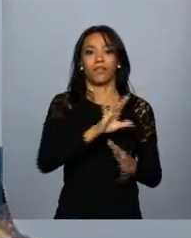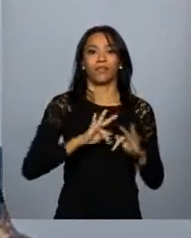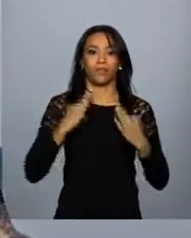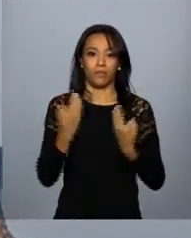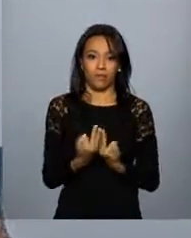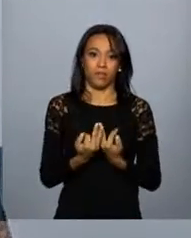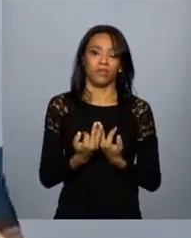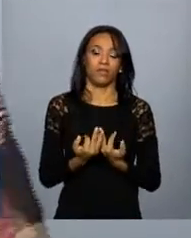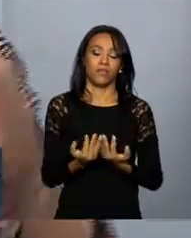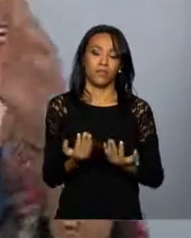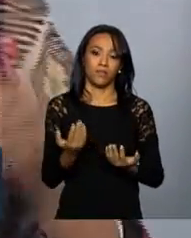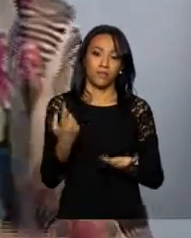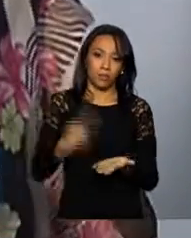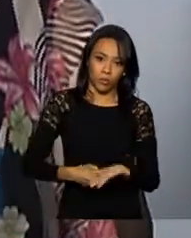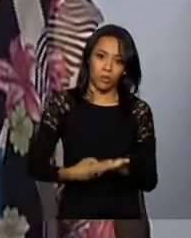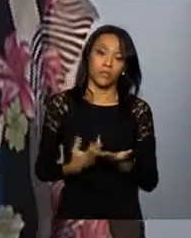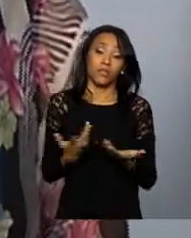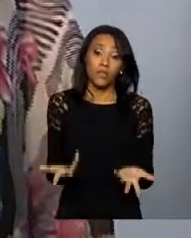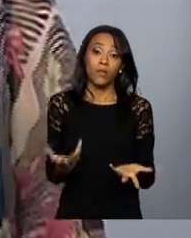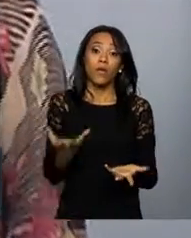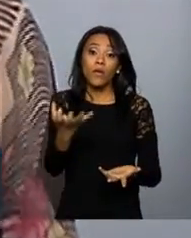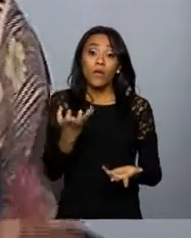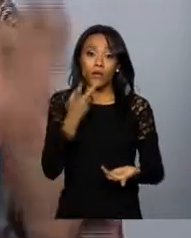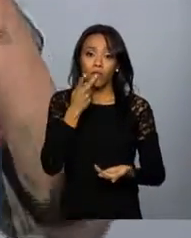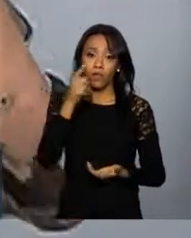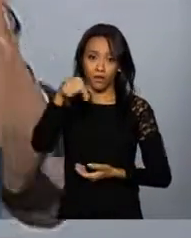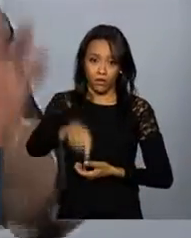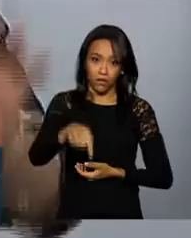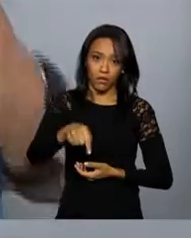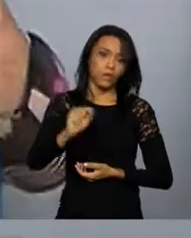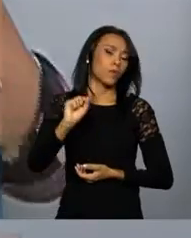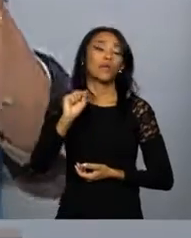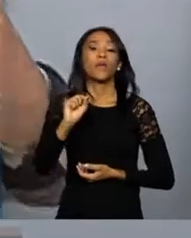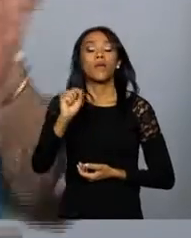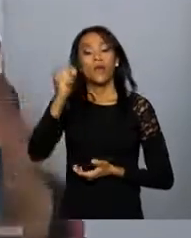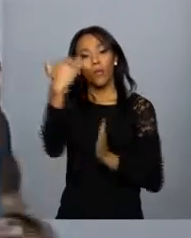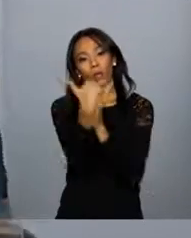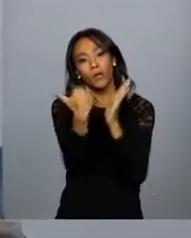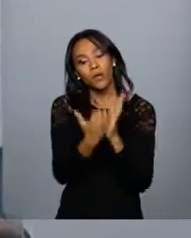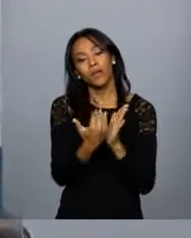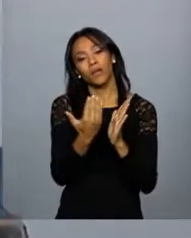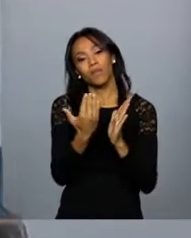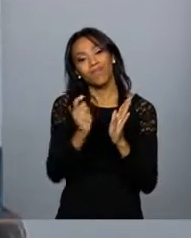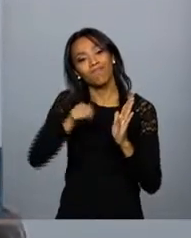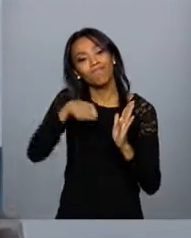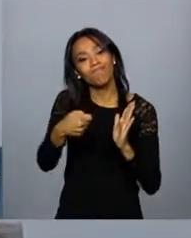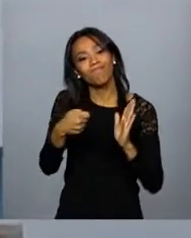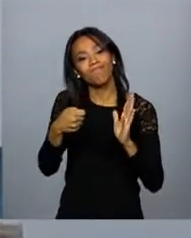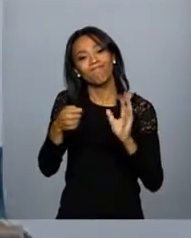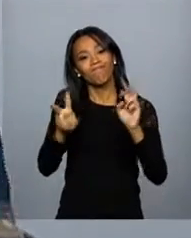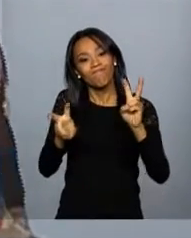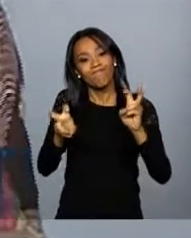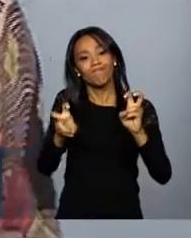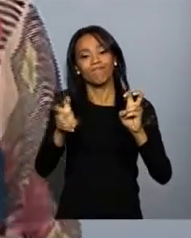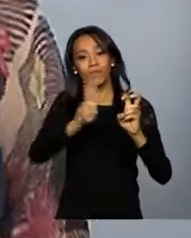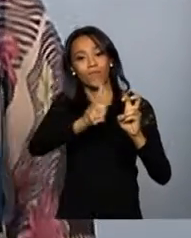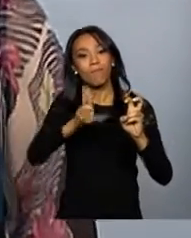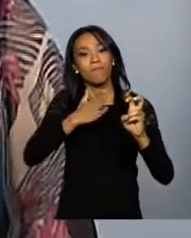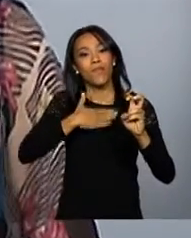E também, eu quero dizer aqui, o programa chama Minha Casa Minha Vida,